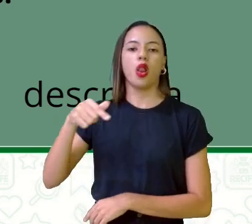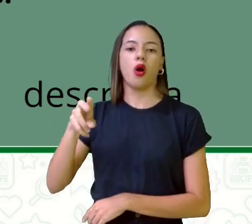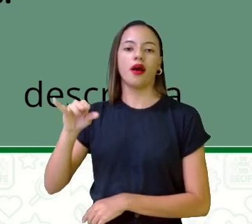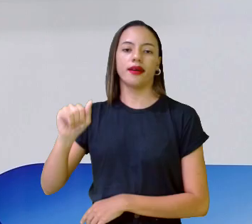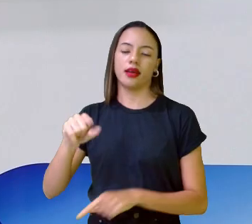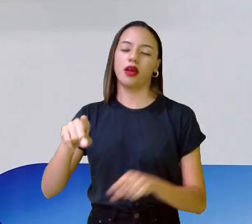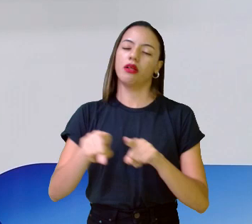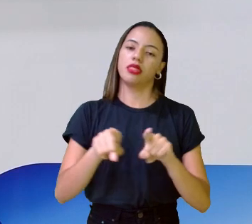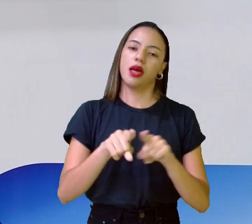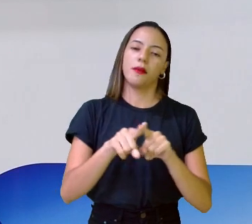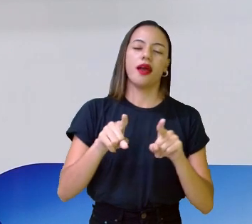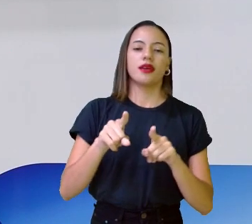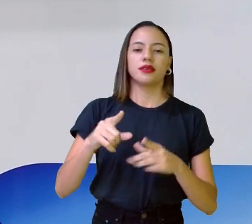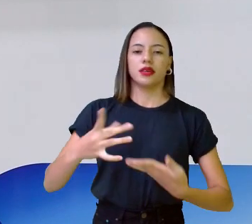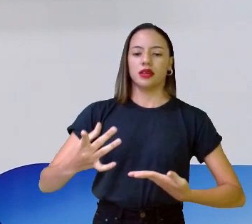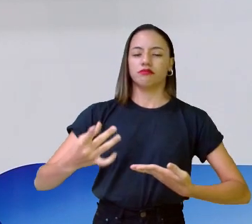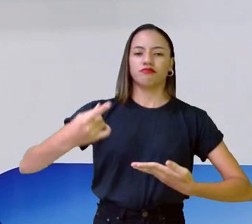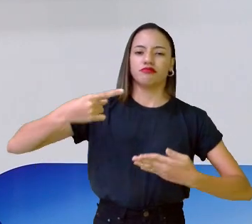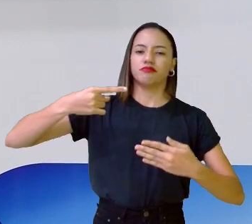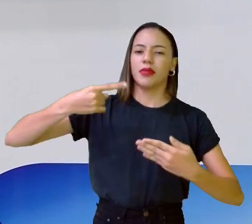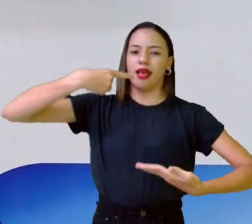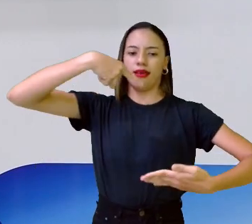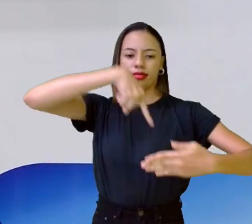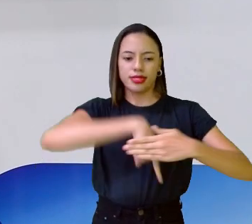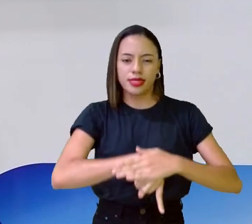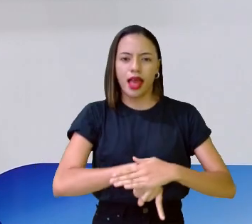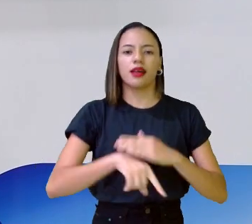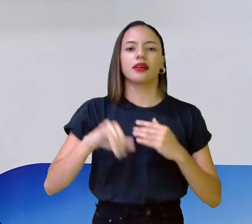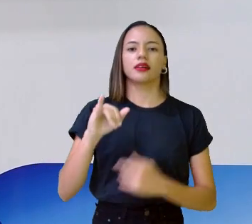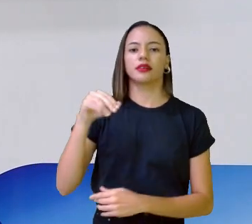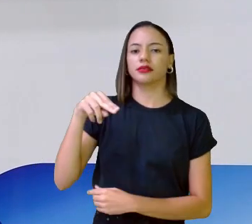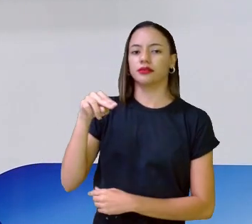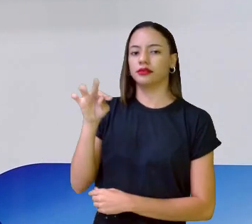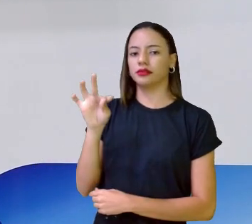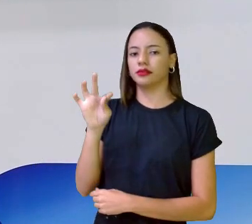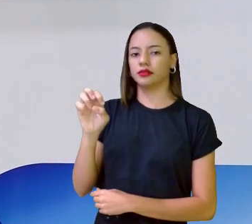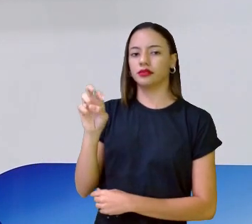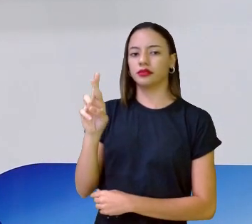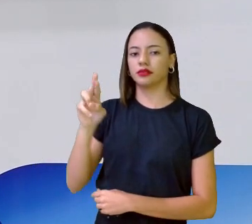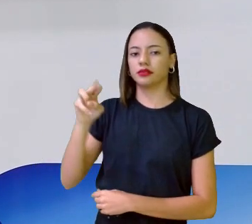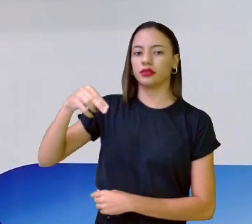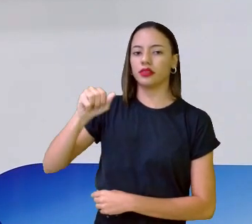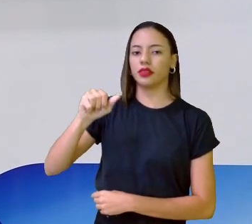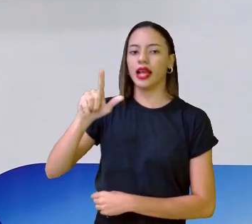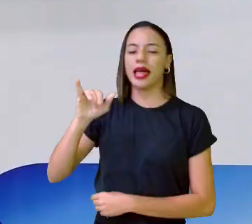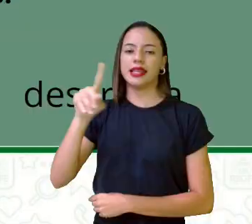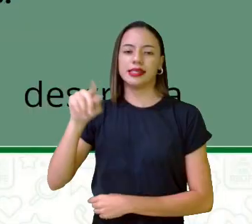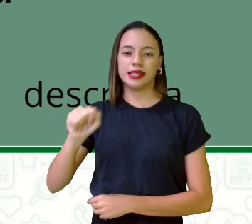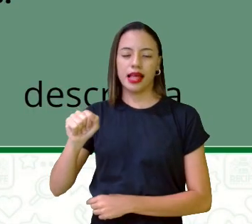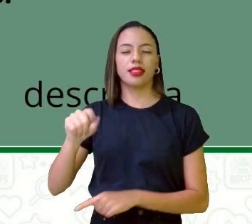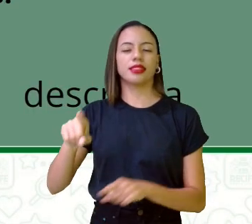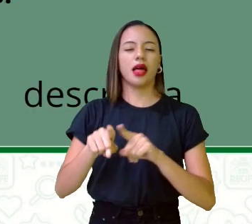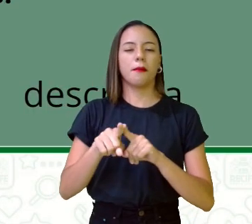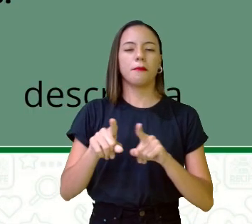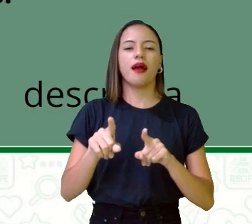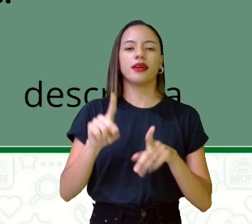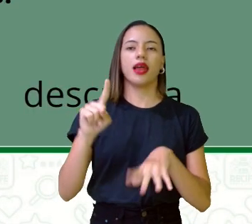estamos introduzindo, não é? Colocando aquele gostinho, né? De querer saber mais. E aí vem a